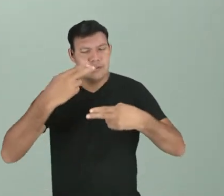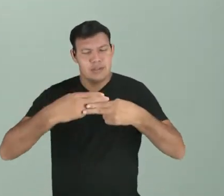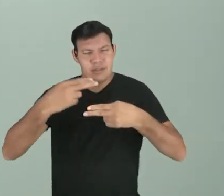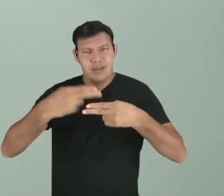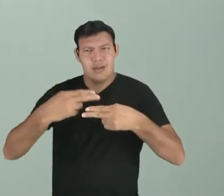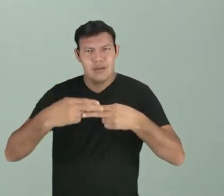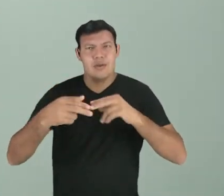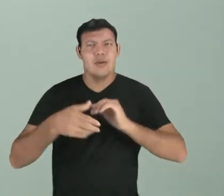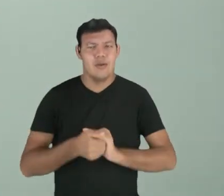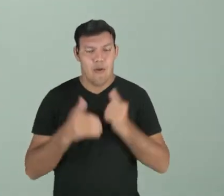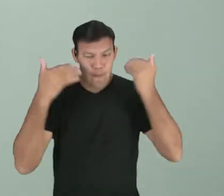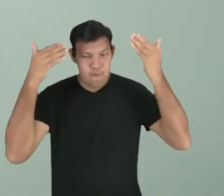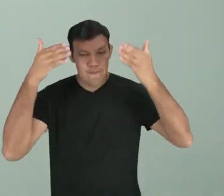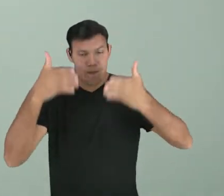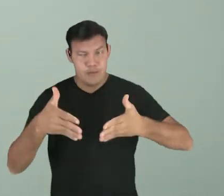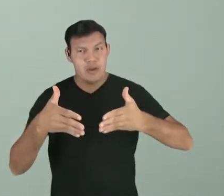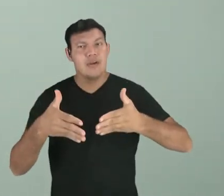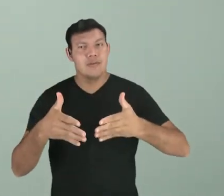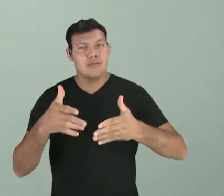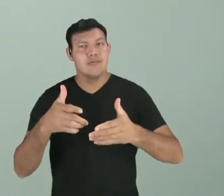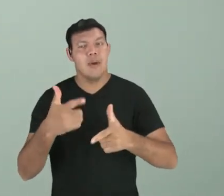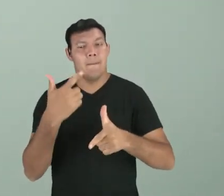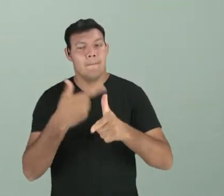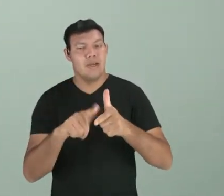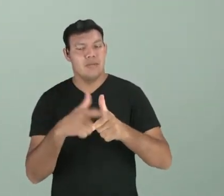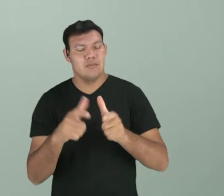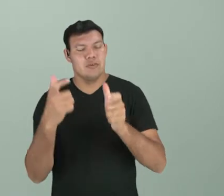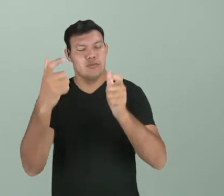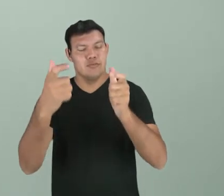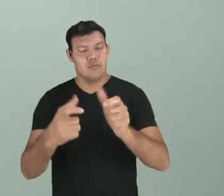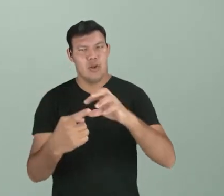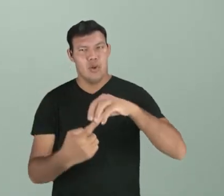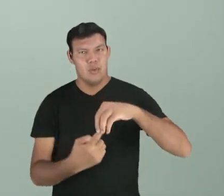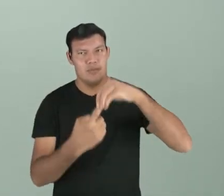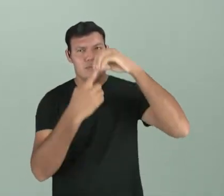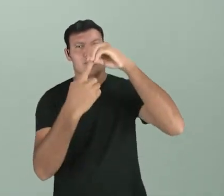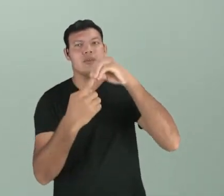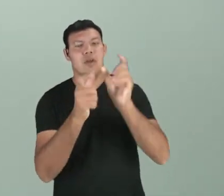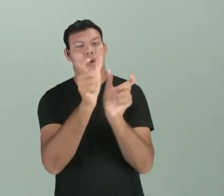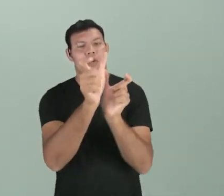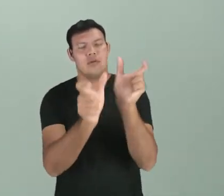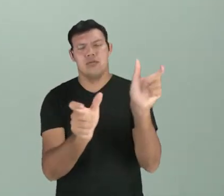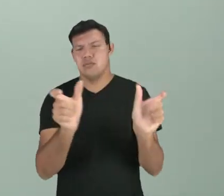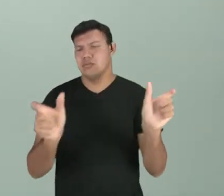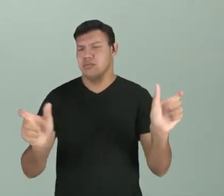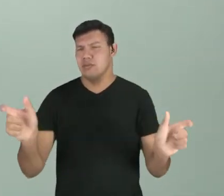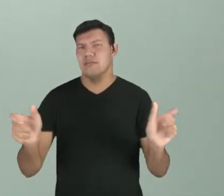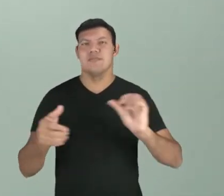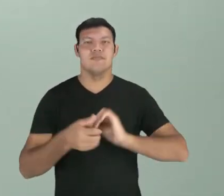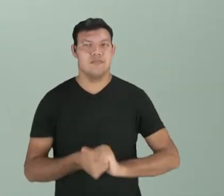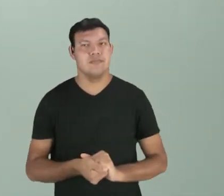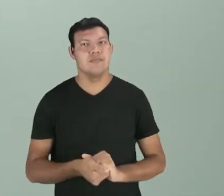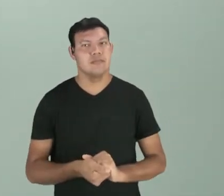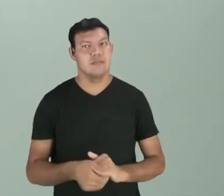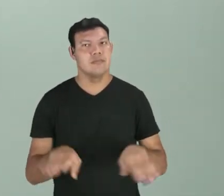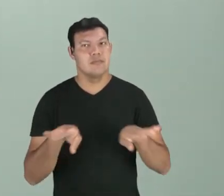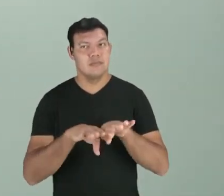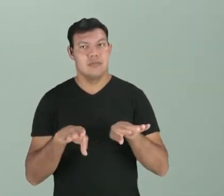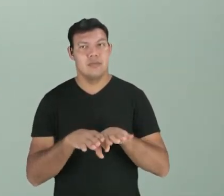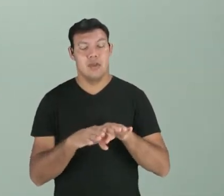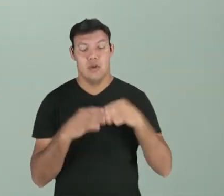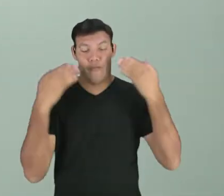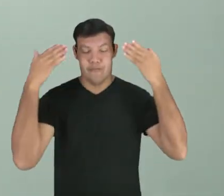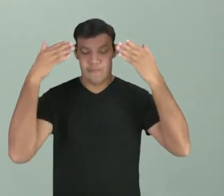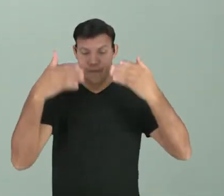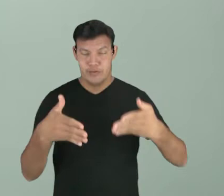entrado ali em uma um a situação já os personagens são mais poucos né E se configura ali É